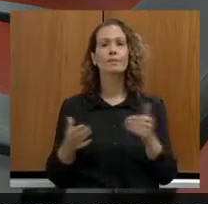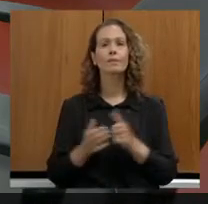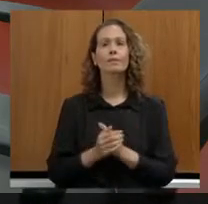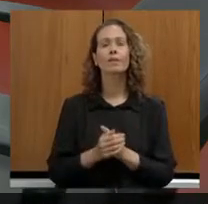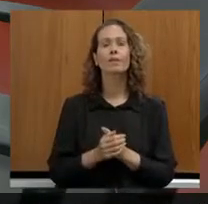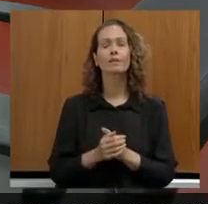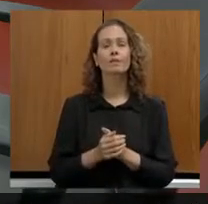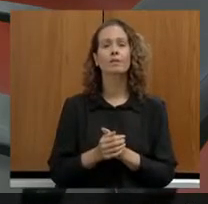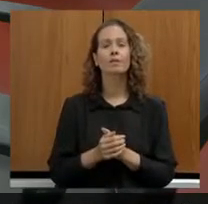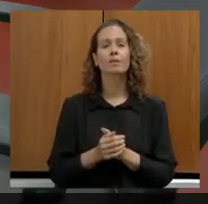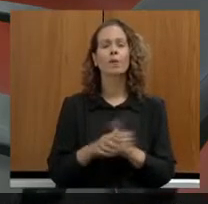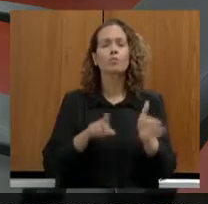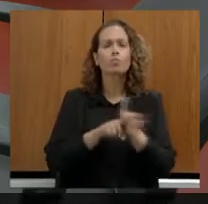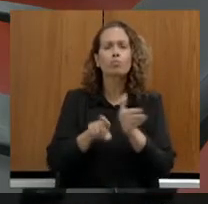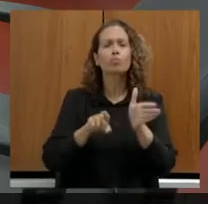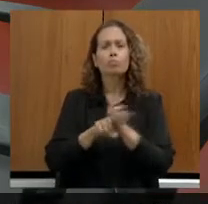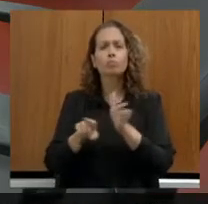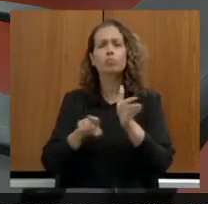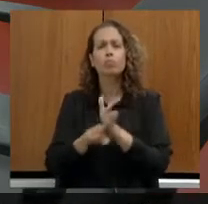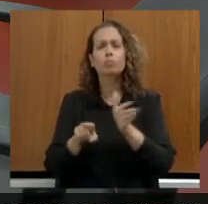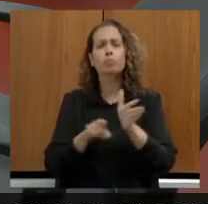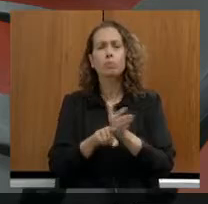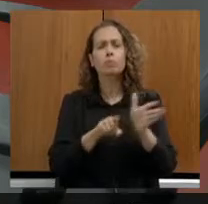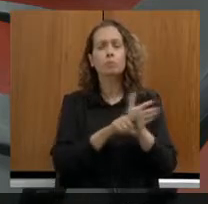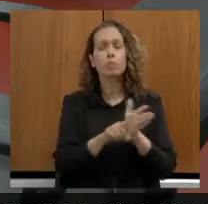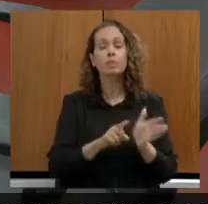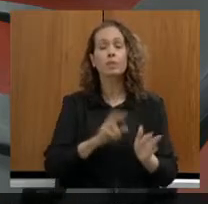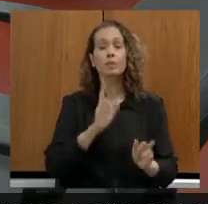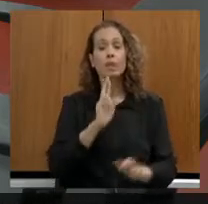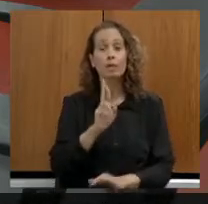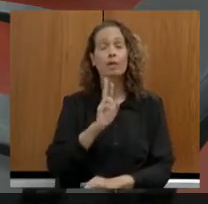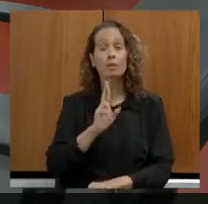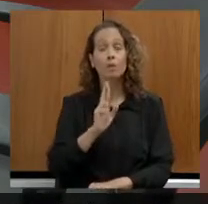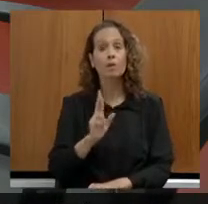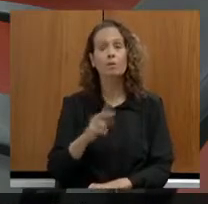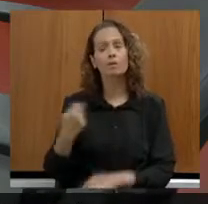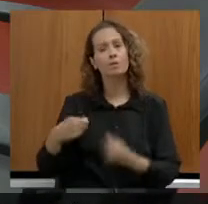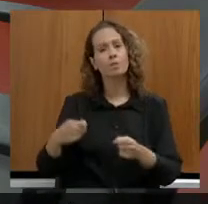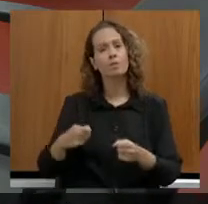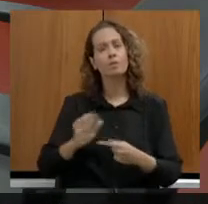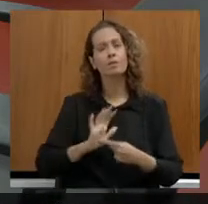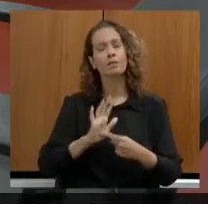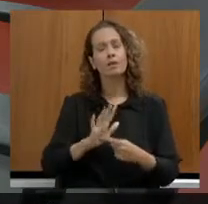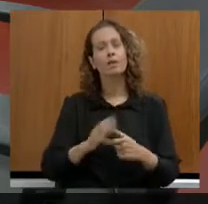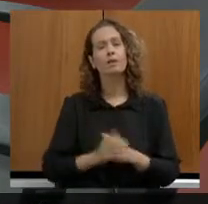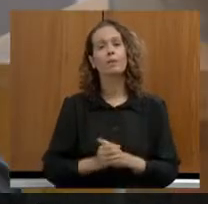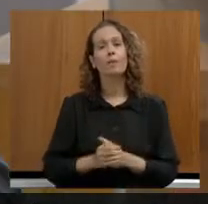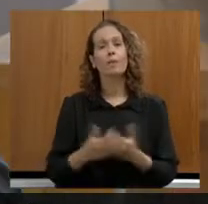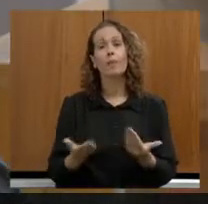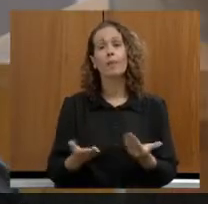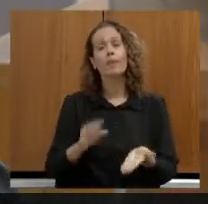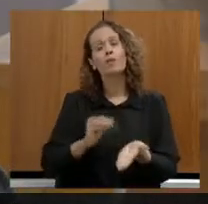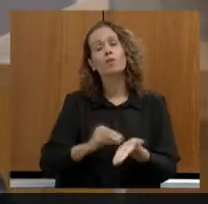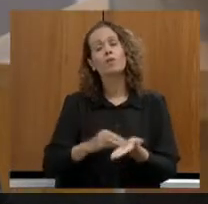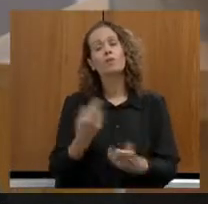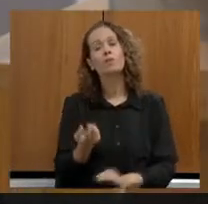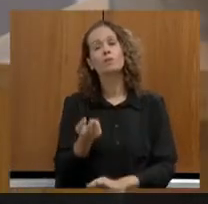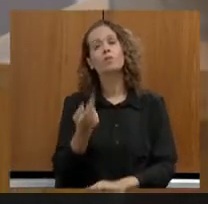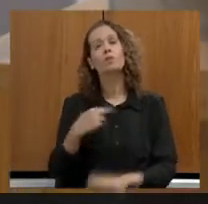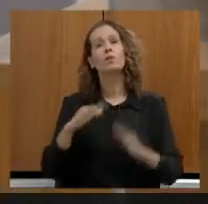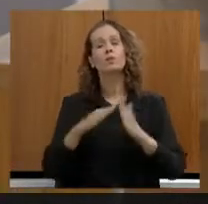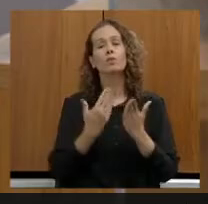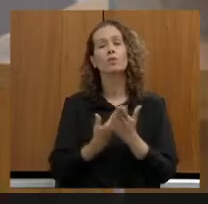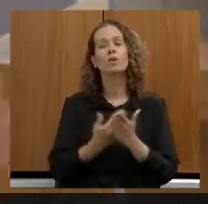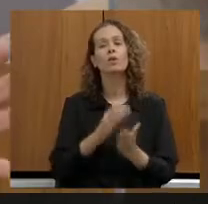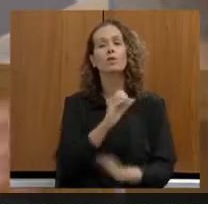volume de de perguntas e respostas que vossa excelência tem que dar chora não me respondeu à questão do